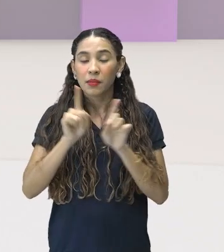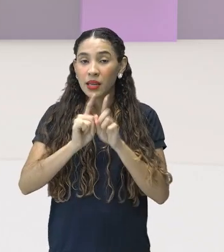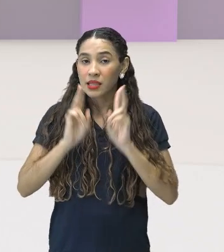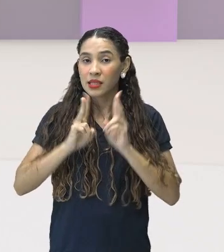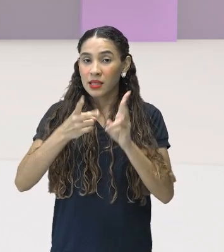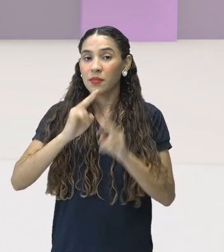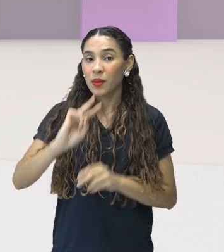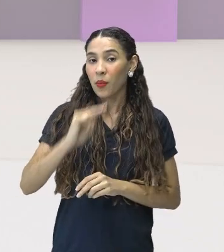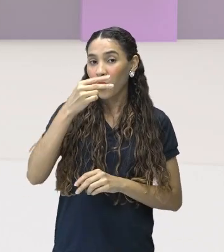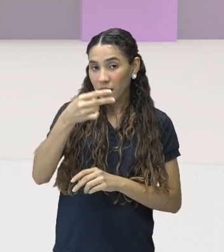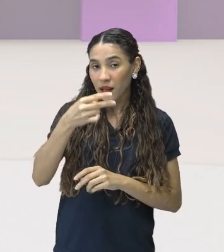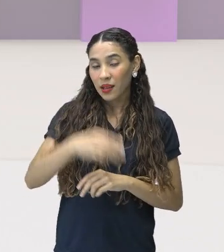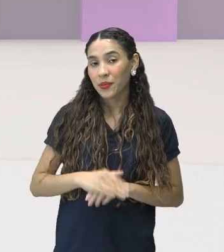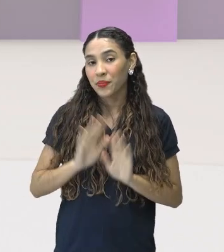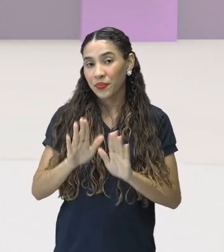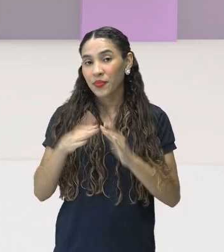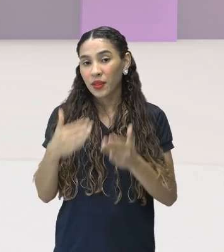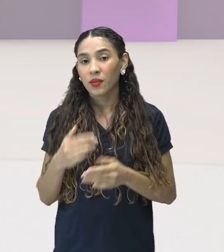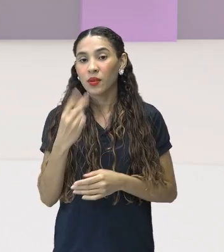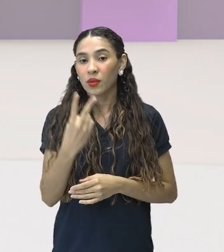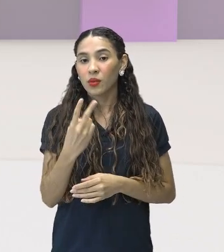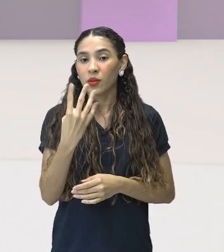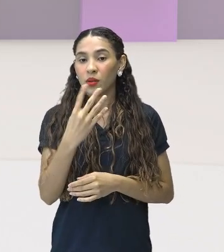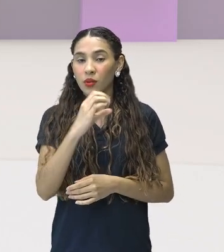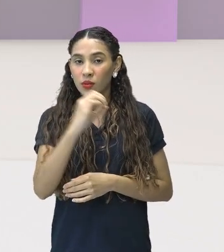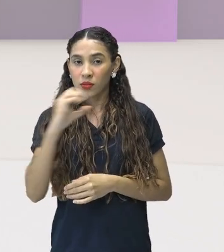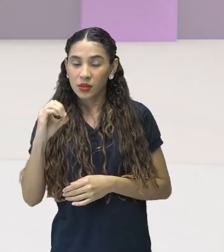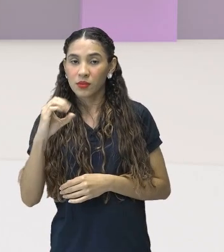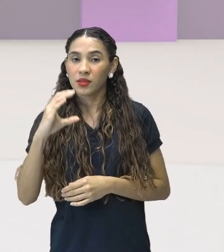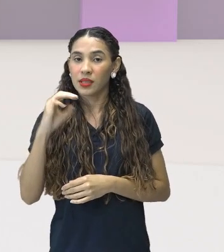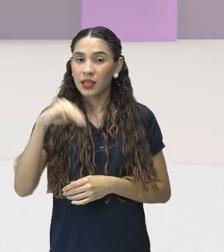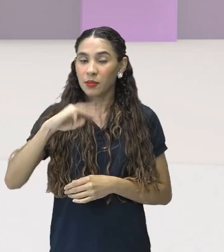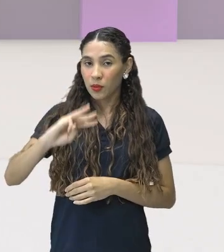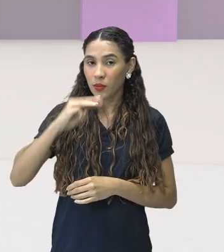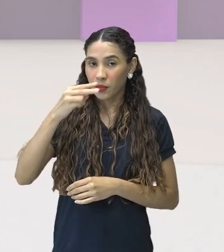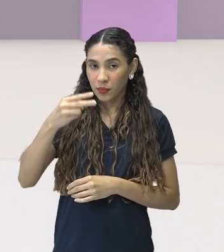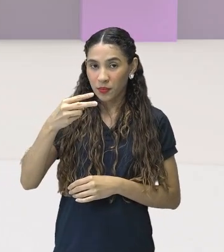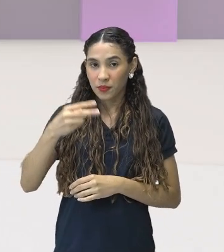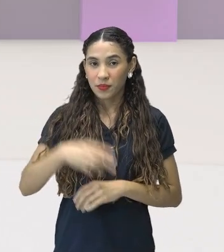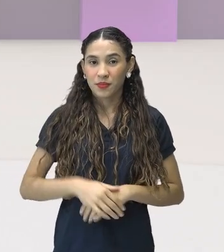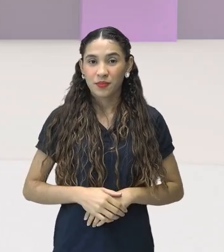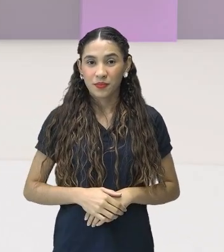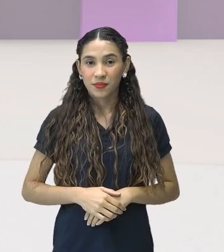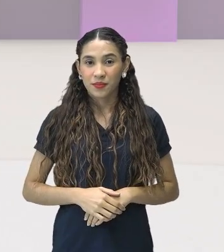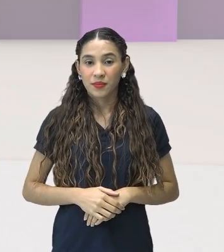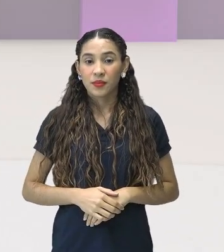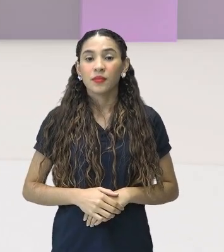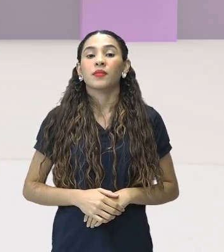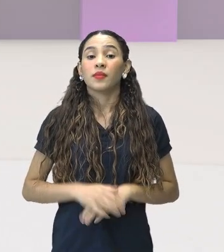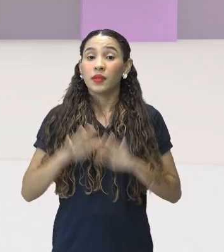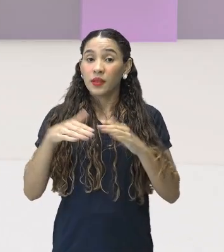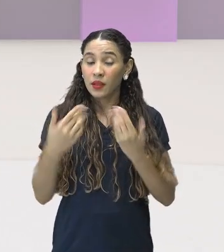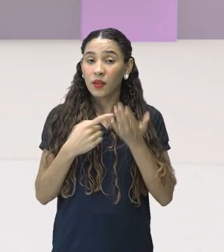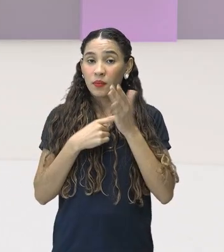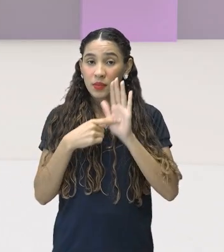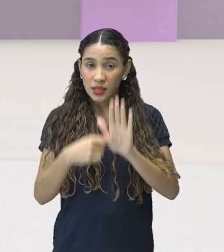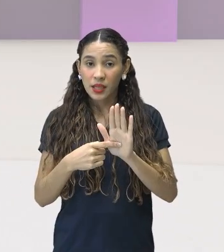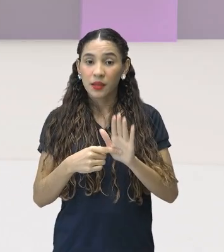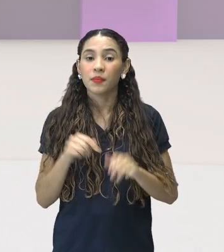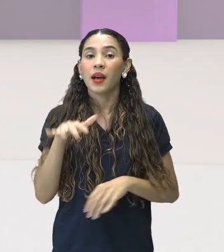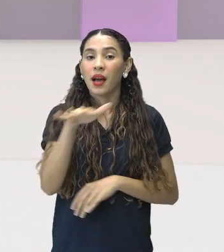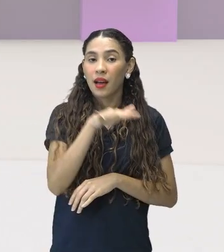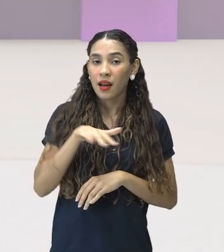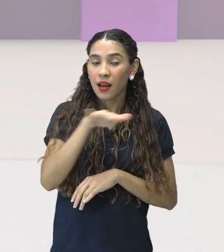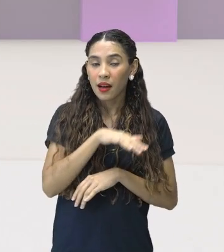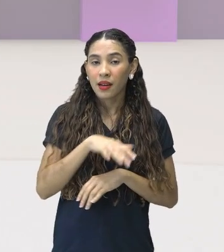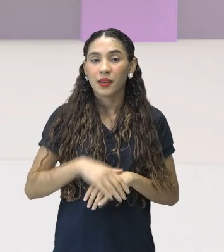ao quadrado, então 2.400 centímetros quadrados. Representados aí a